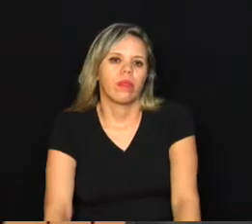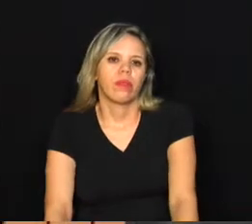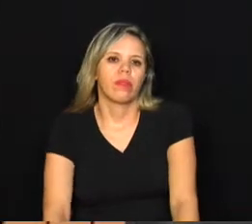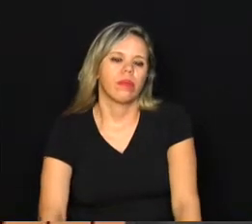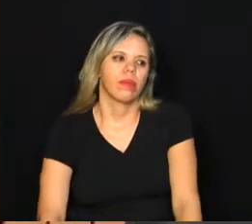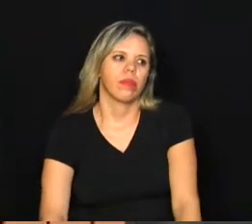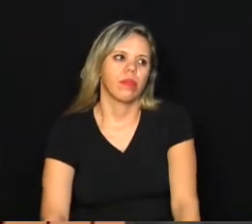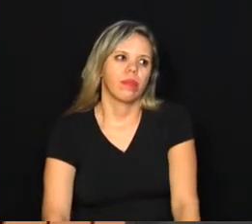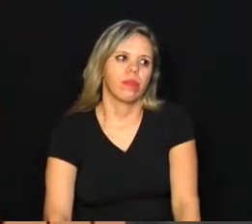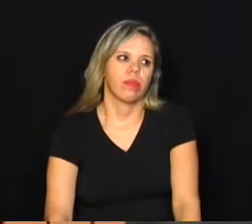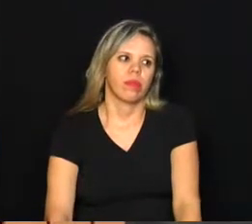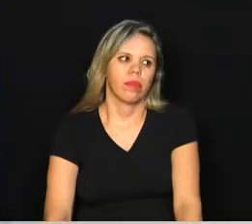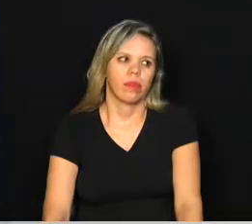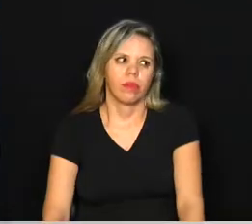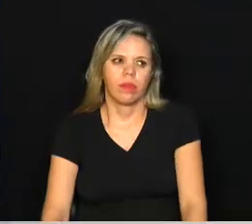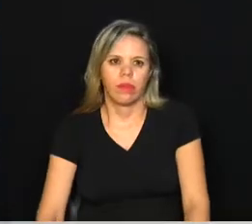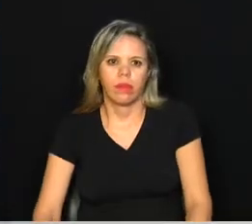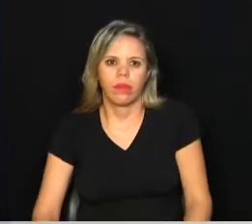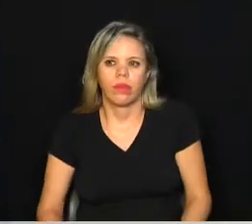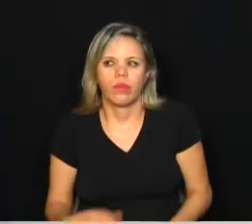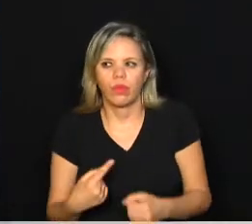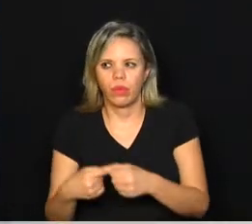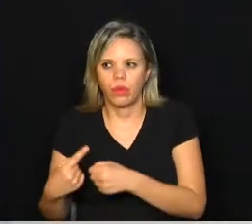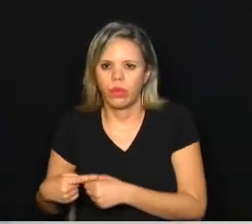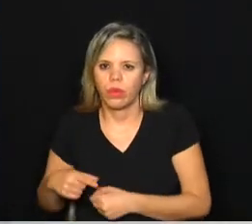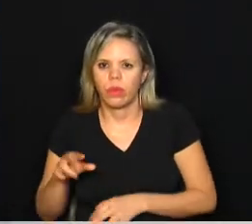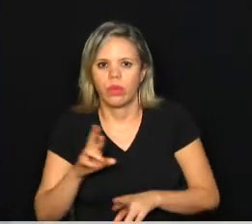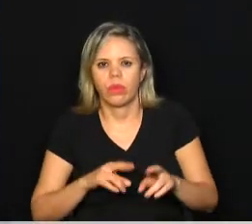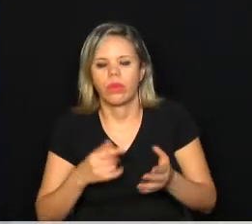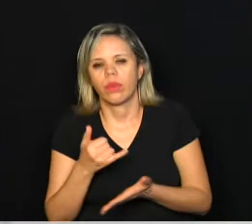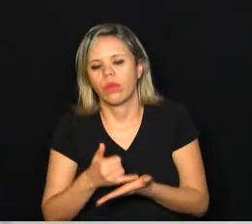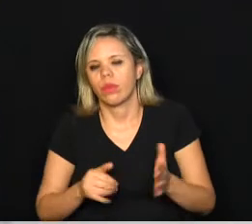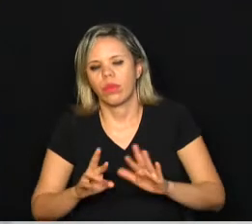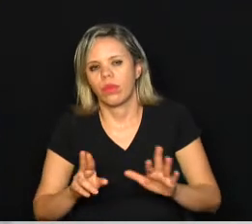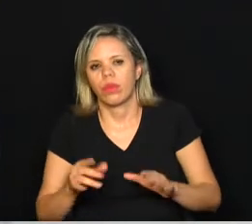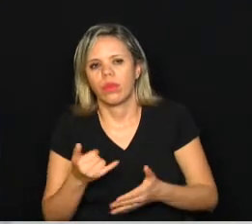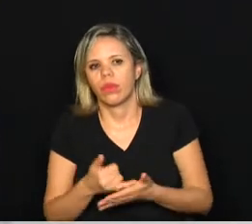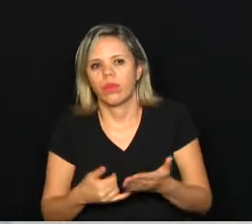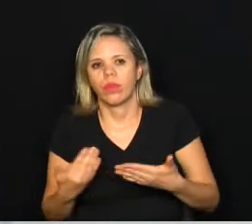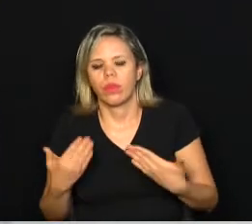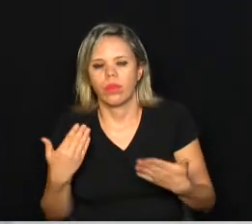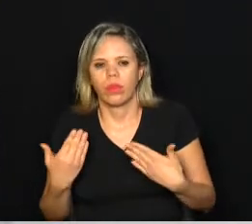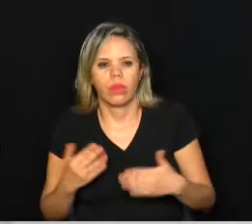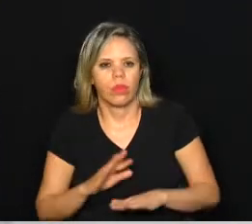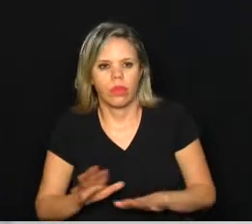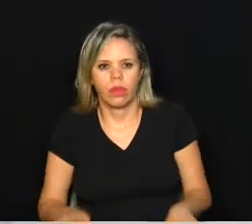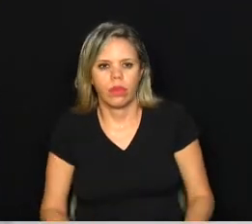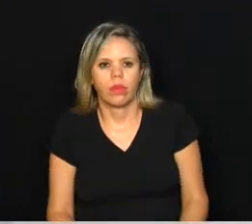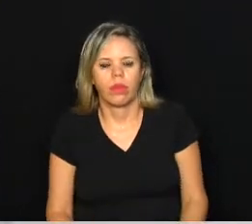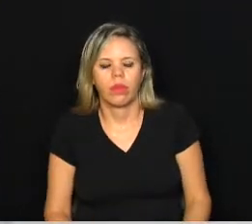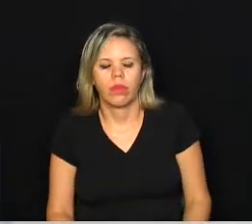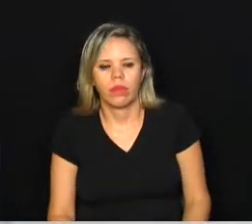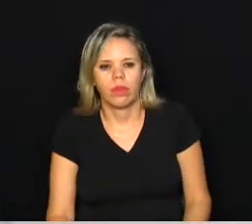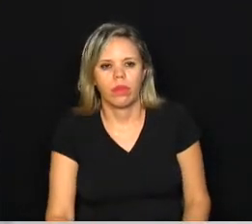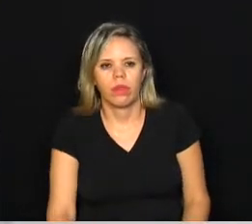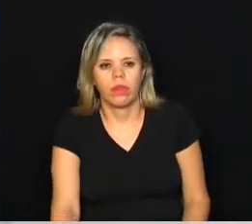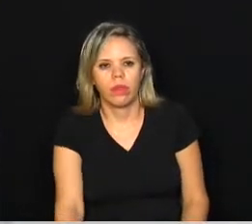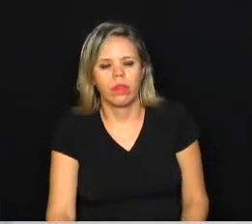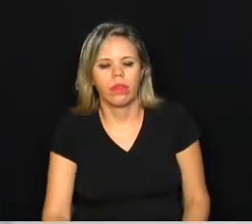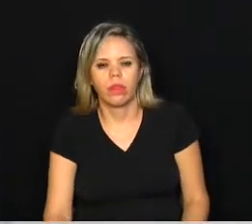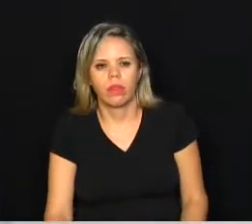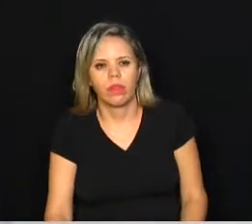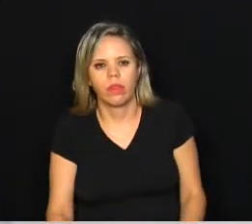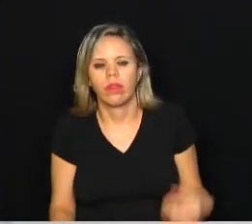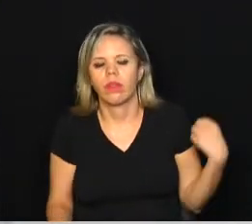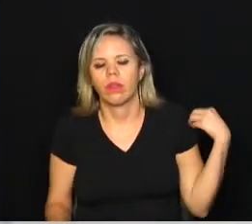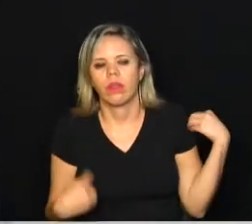em guerra fiscal com outros municípios, não é por aí. A discussão acho que não é por aí, né? É muito mais do que isso quando